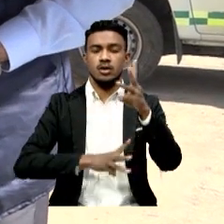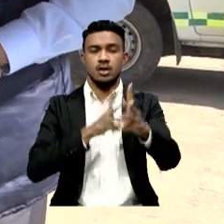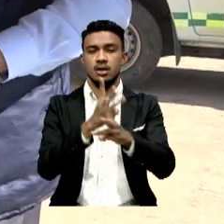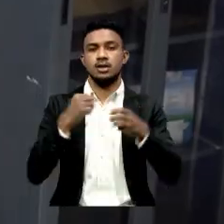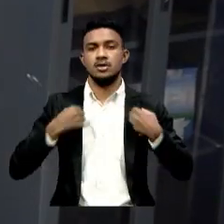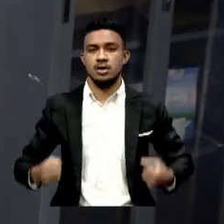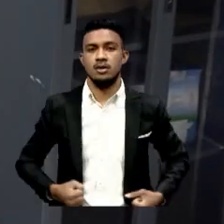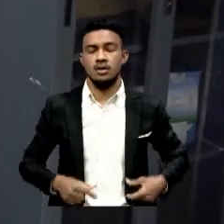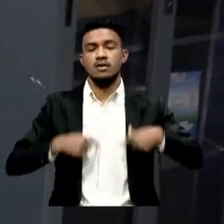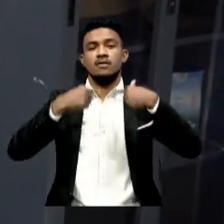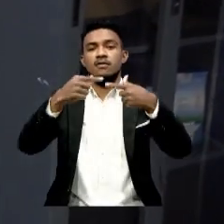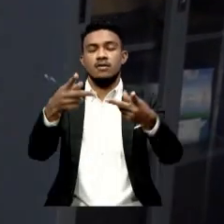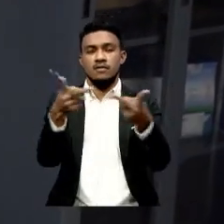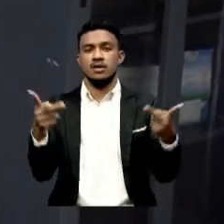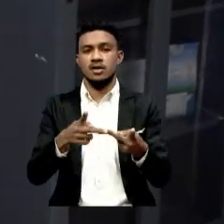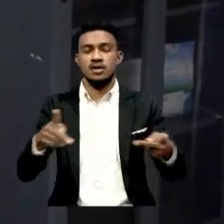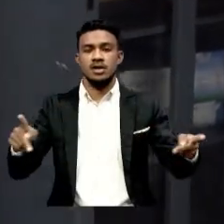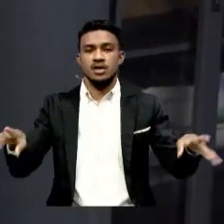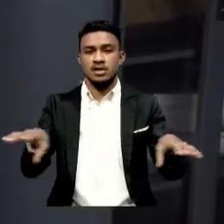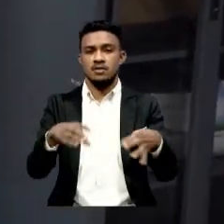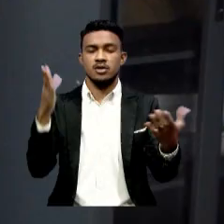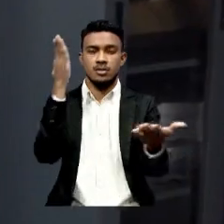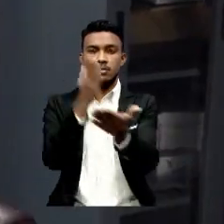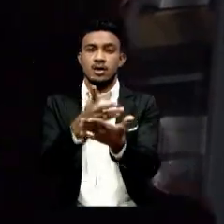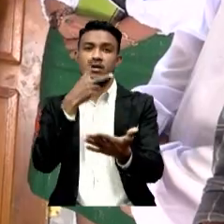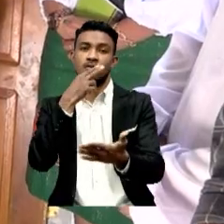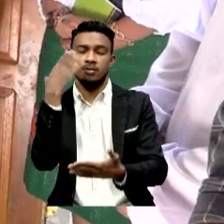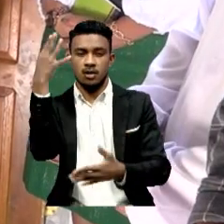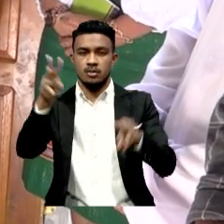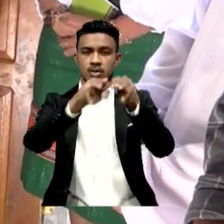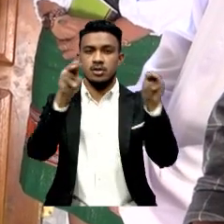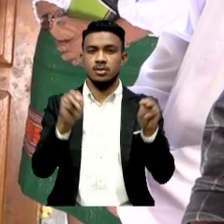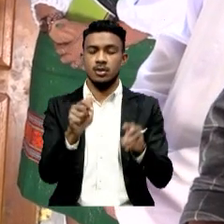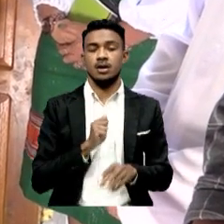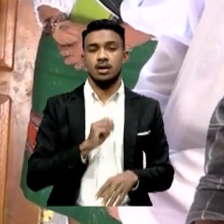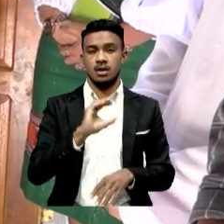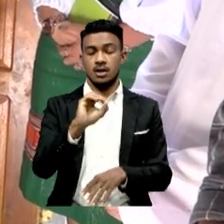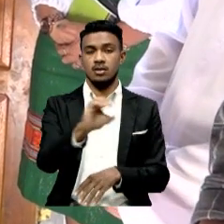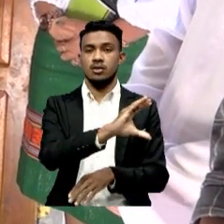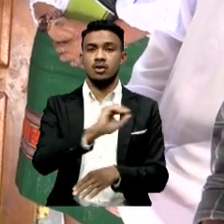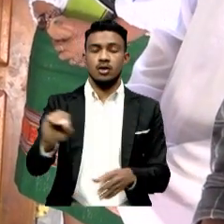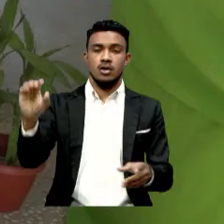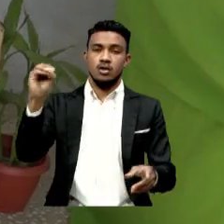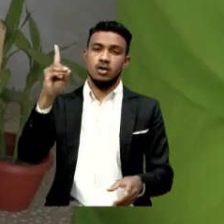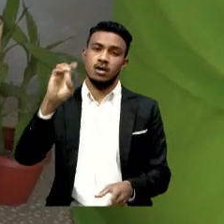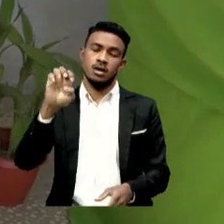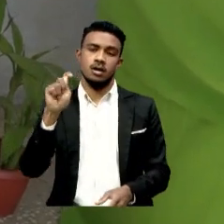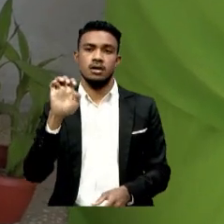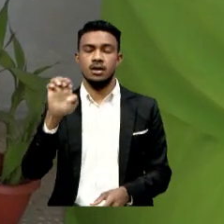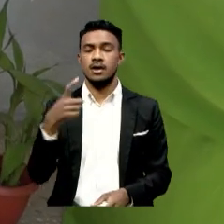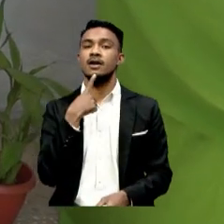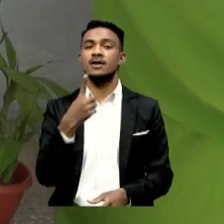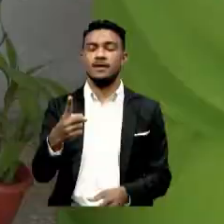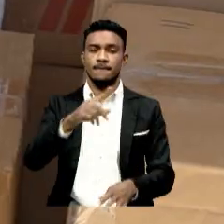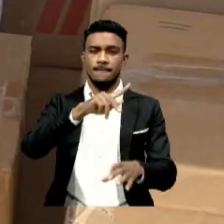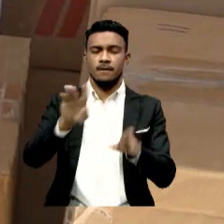fati serviço a parafuma e a centro saúde município Ainaro. Odete até tem cargo se fiesira tem que marca presença e a